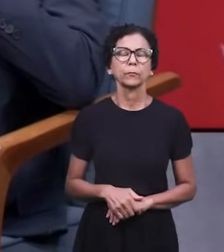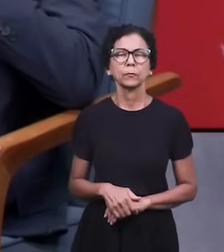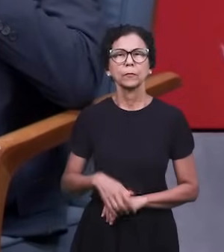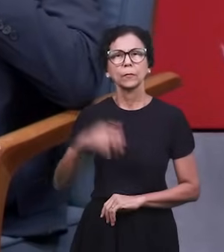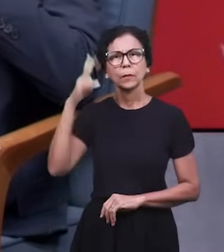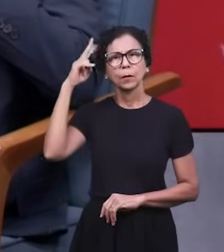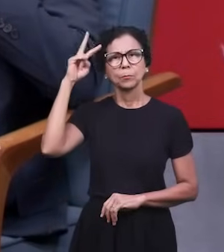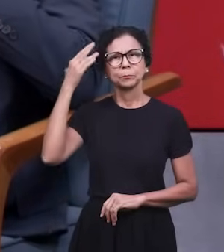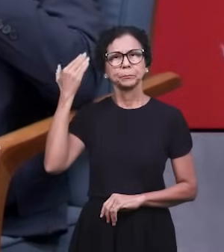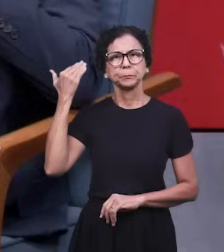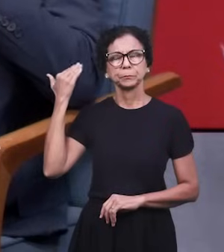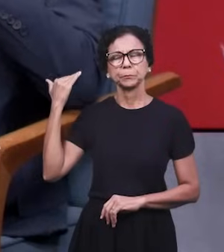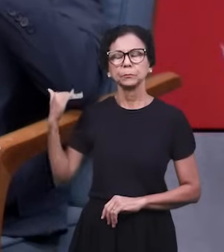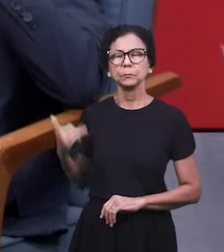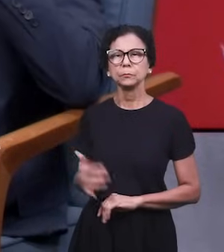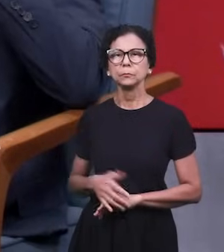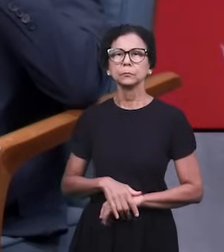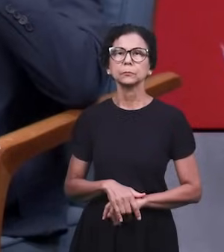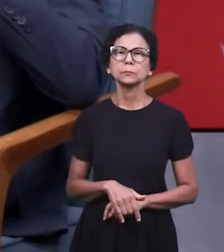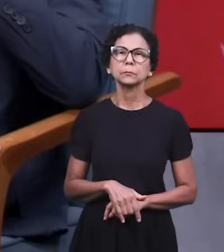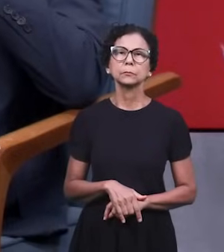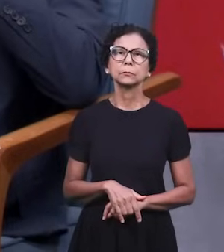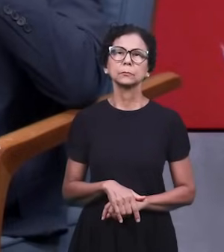nós tínhamos uma